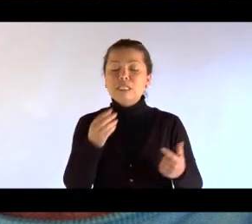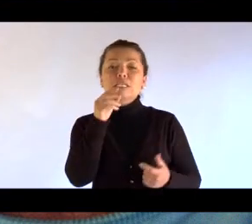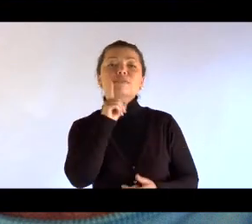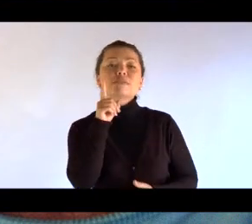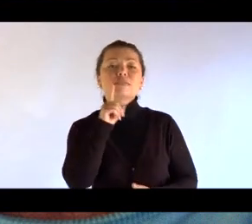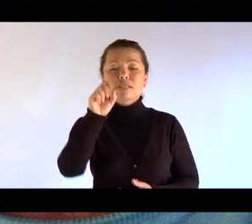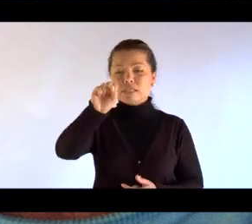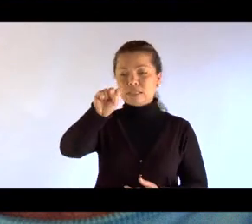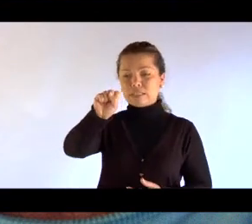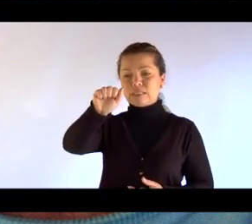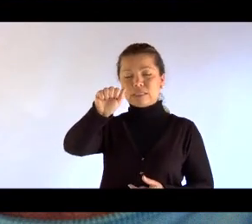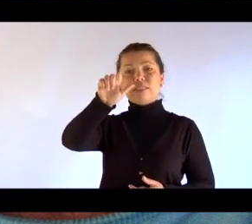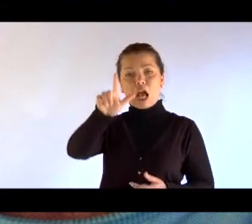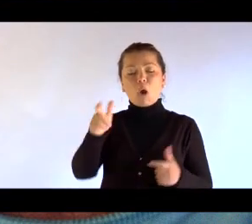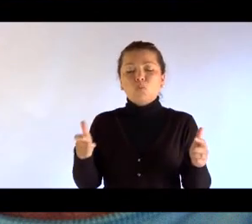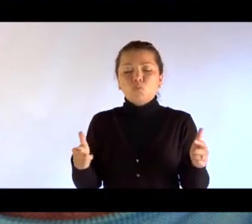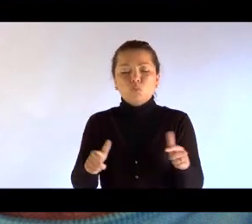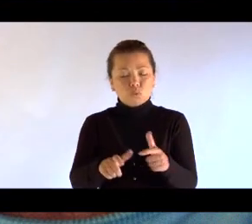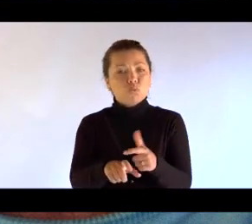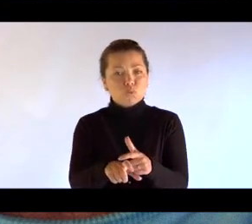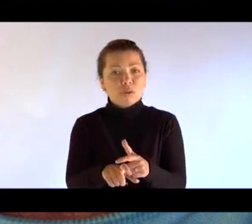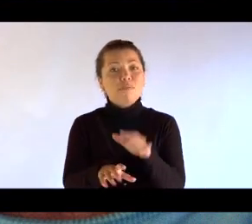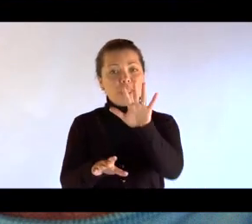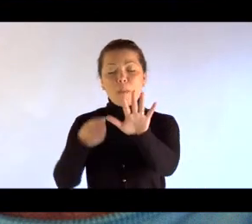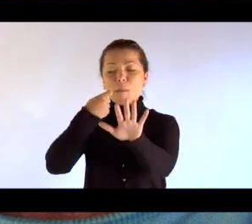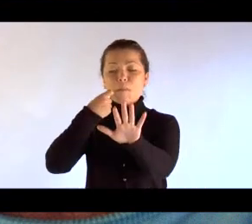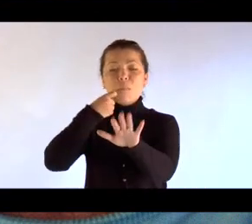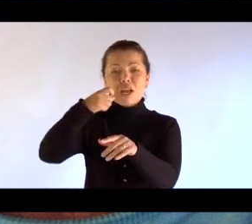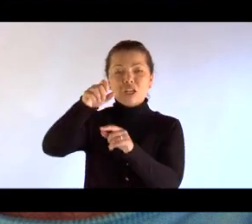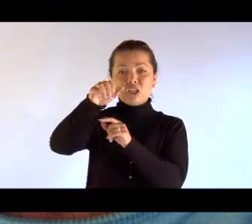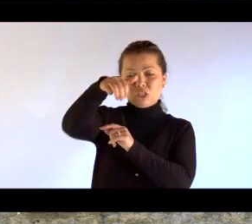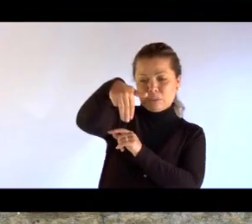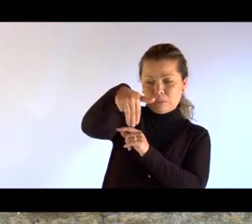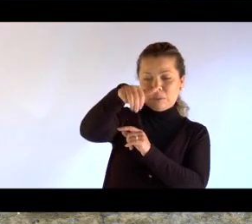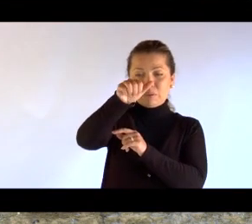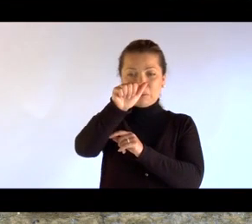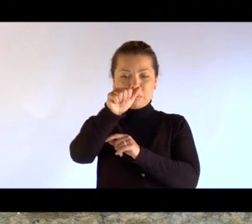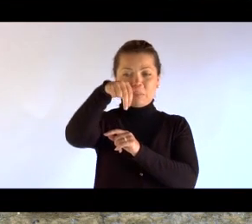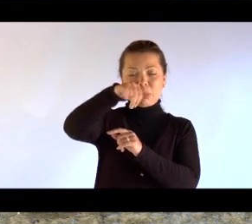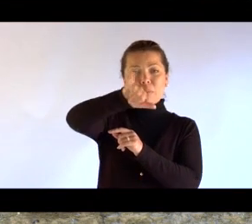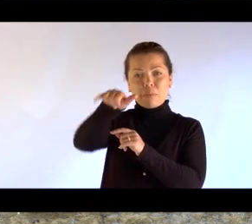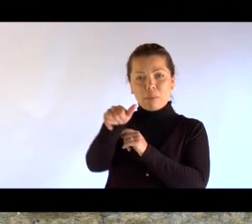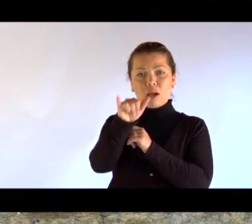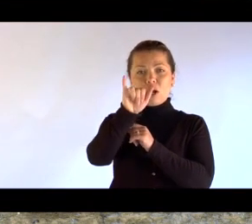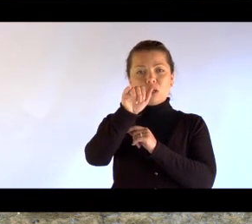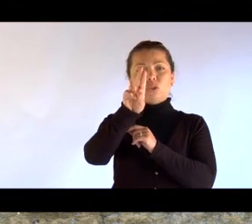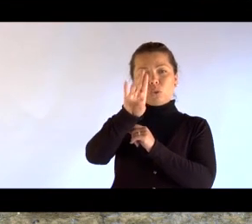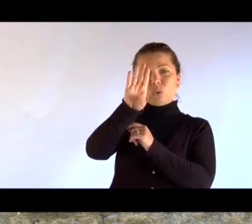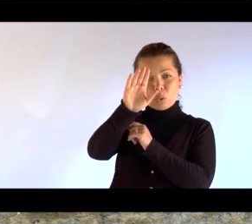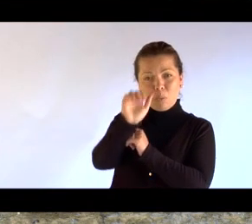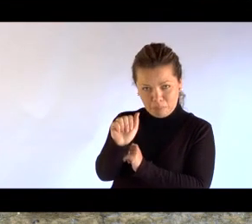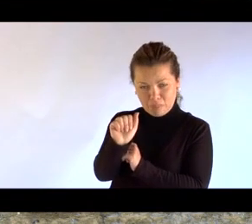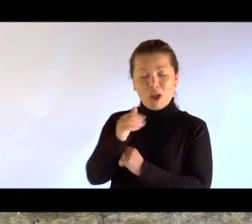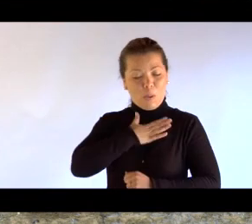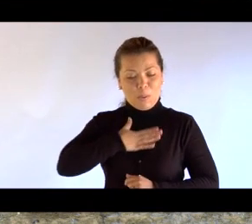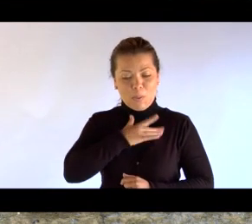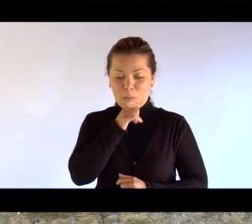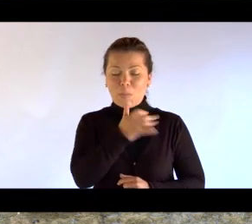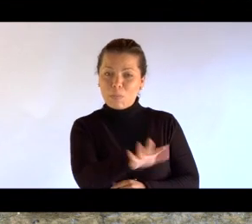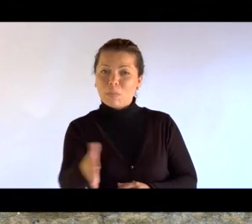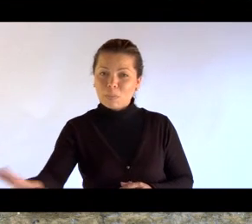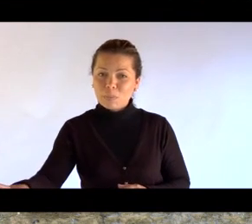abóbora, o milho. Já a natureza oferece o palmito e outros produtos. O extrativismo vegetal